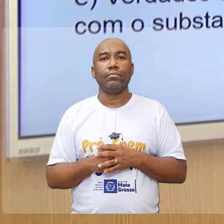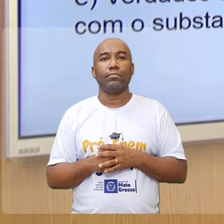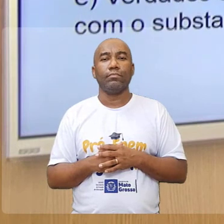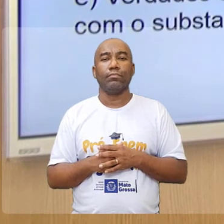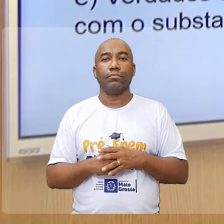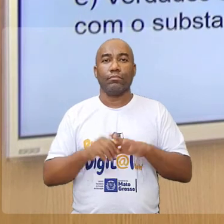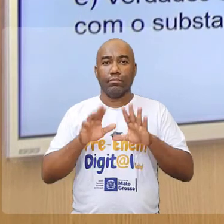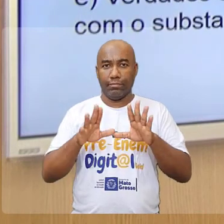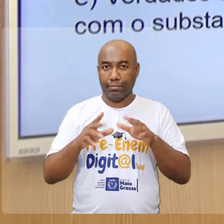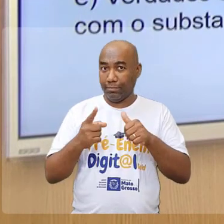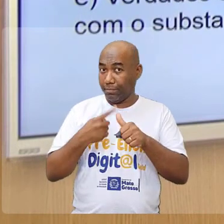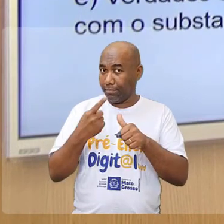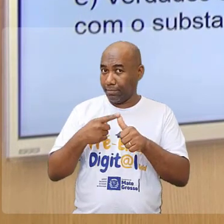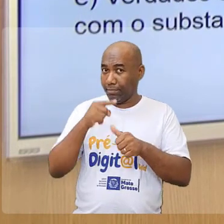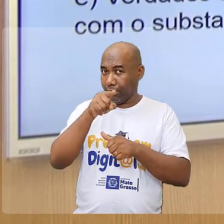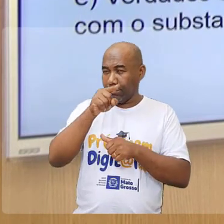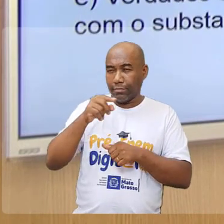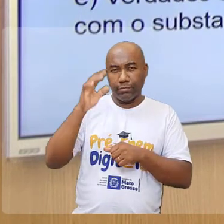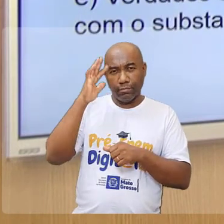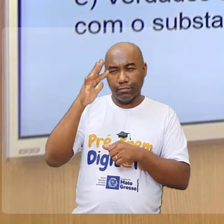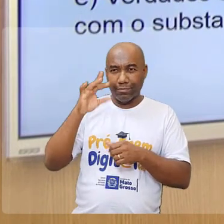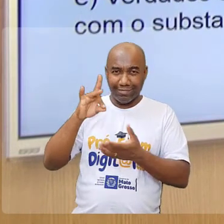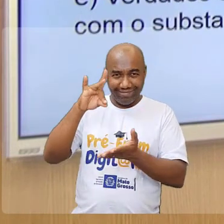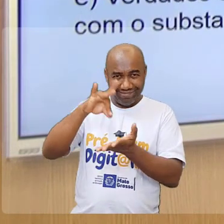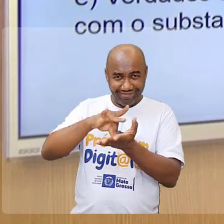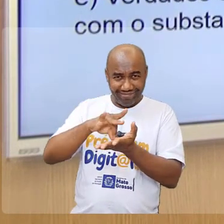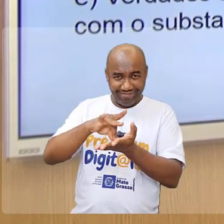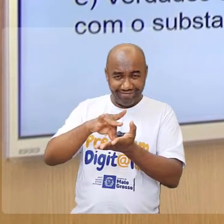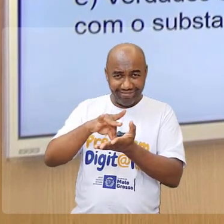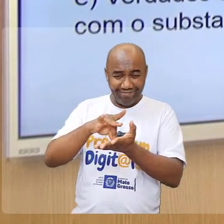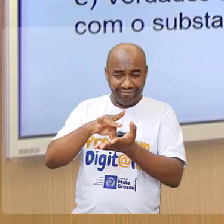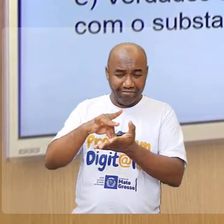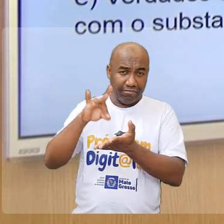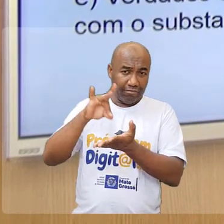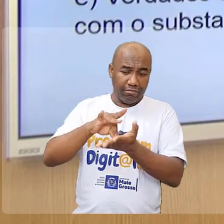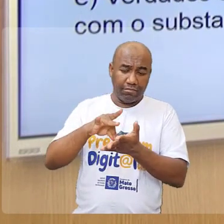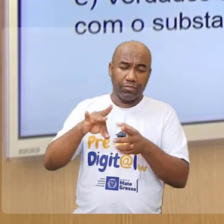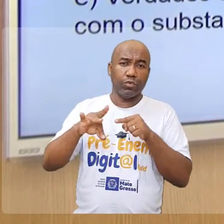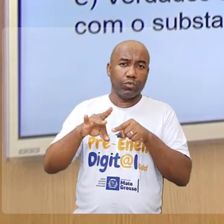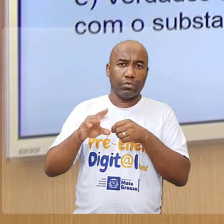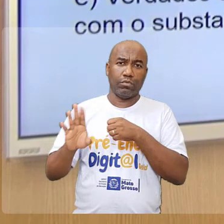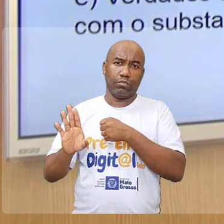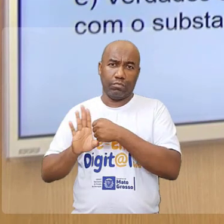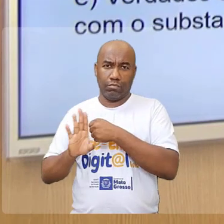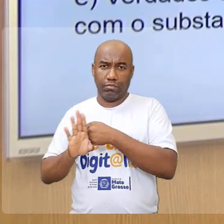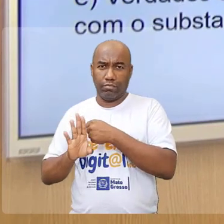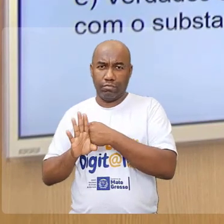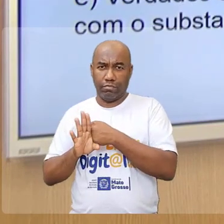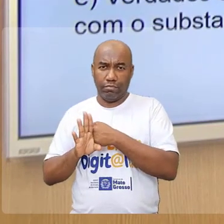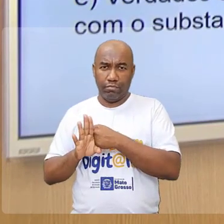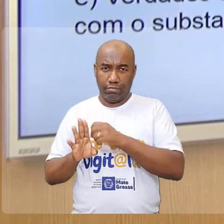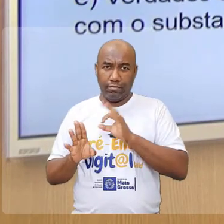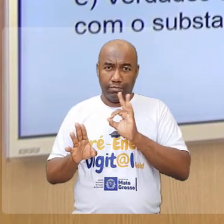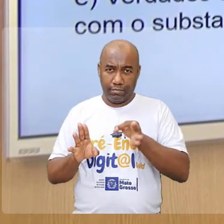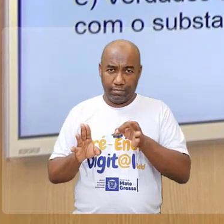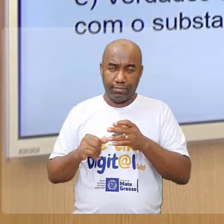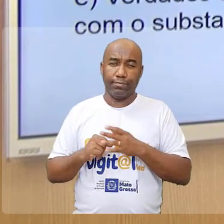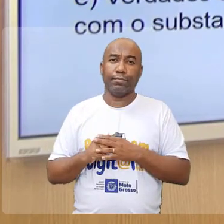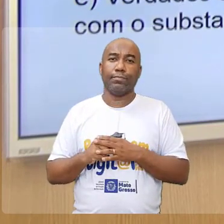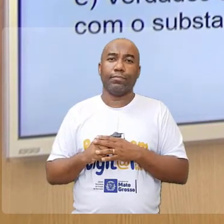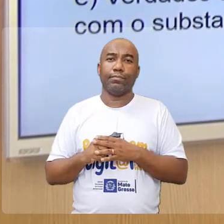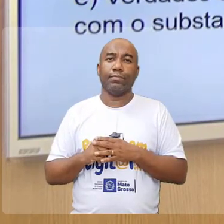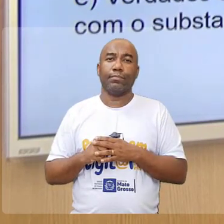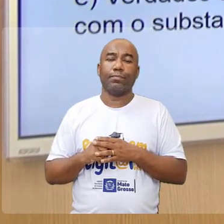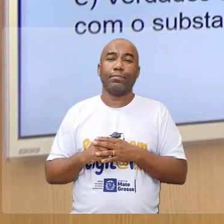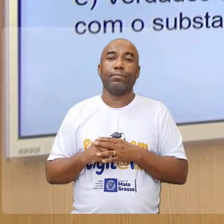Primeira coisa, verdades é um substantivo e não um adjetivo.